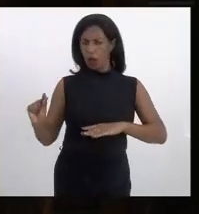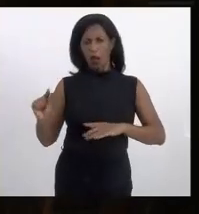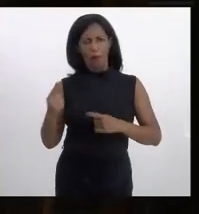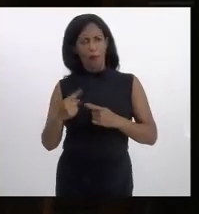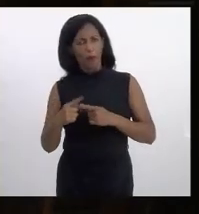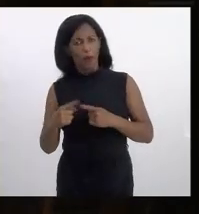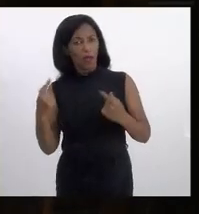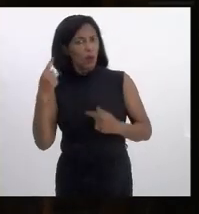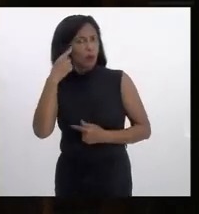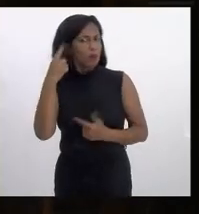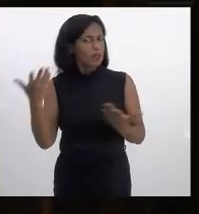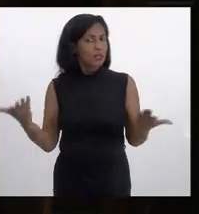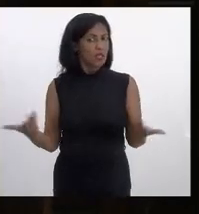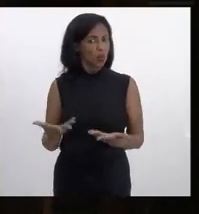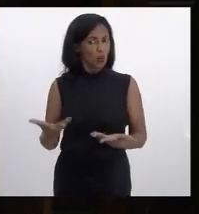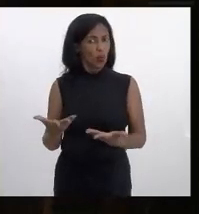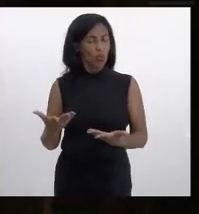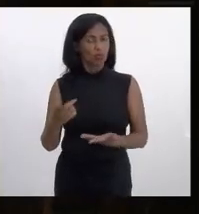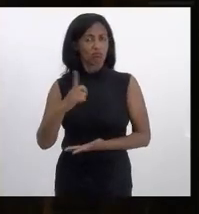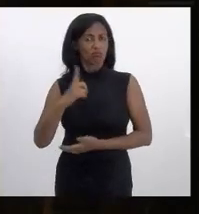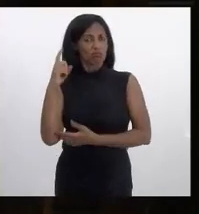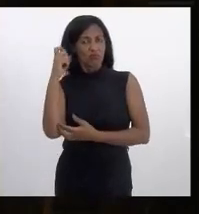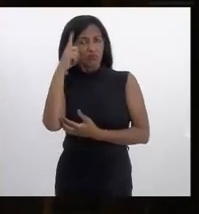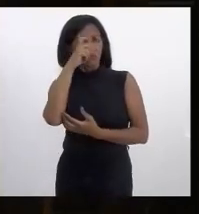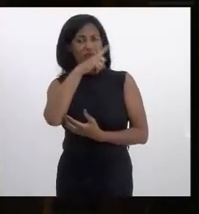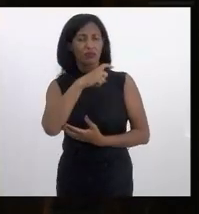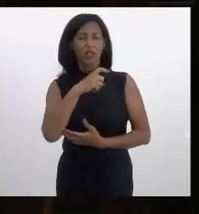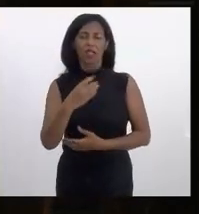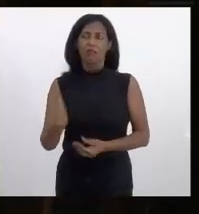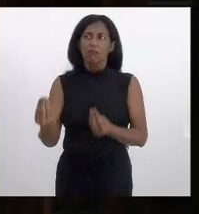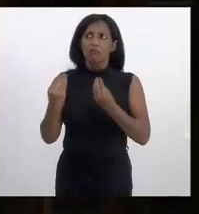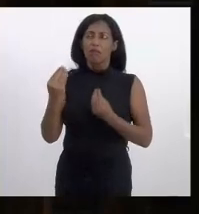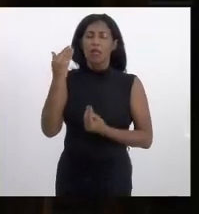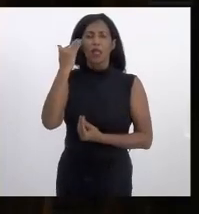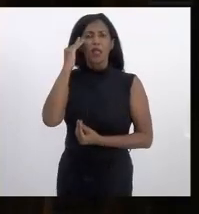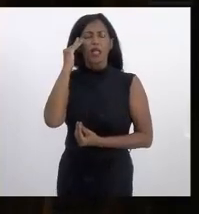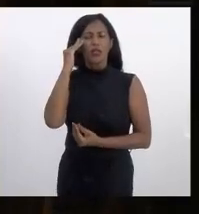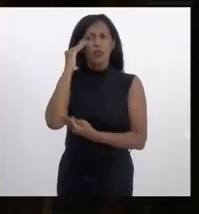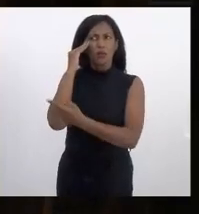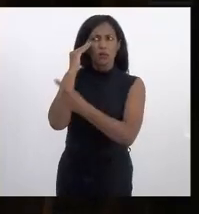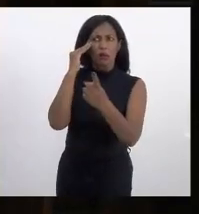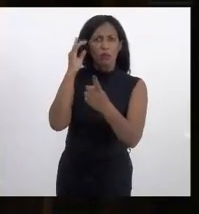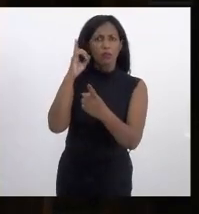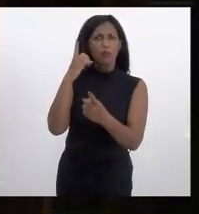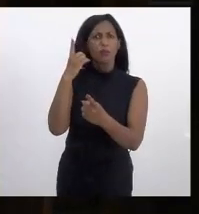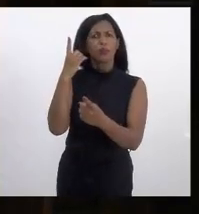pensei que hoje nós fossemos ter dificuldade de entendimento para os deputados não